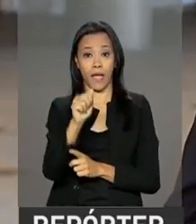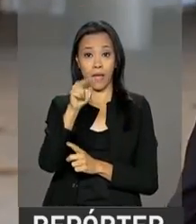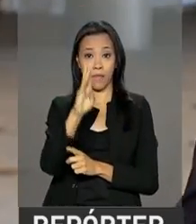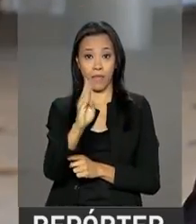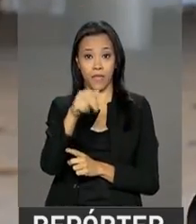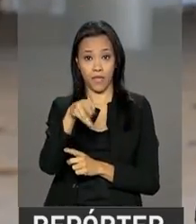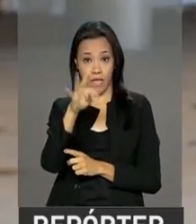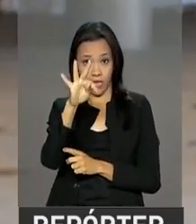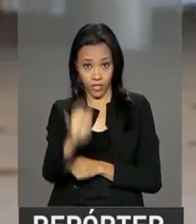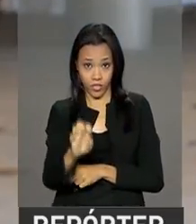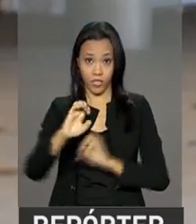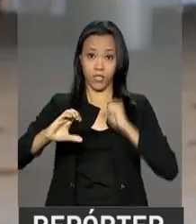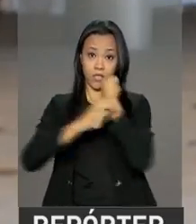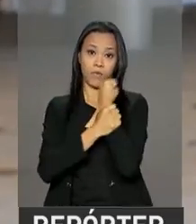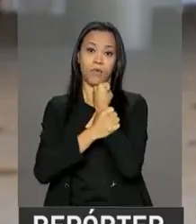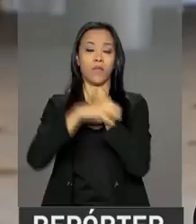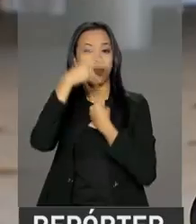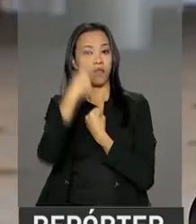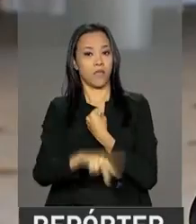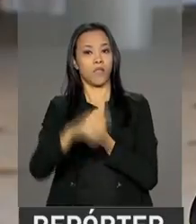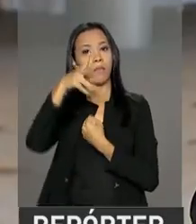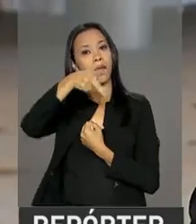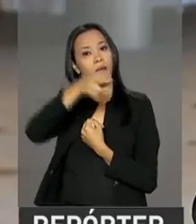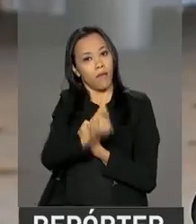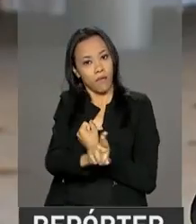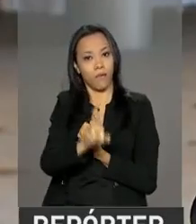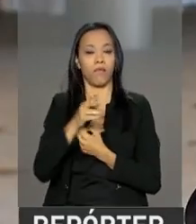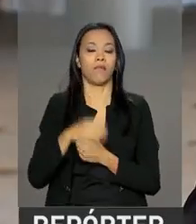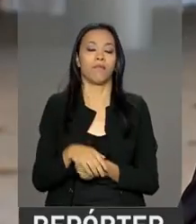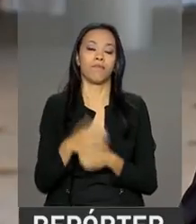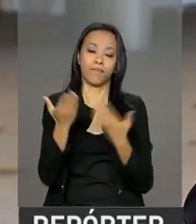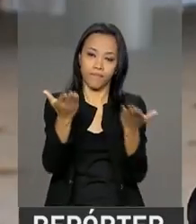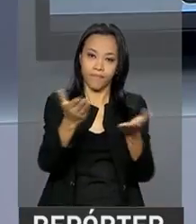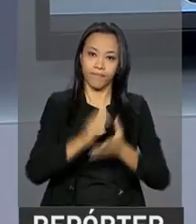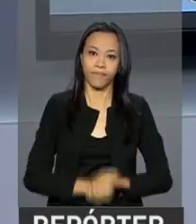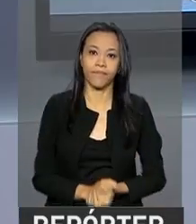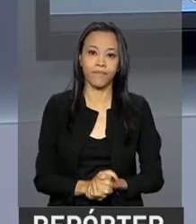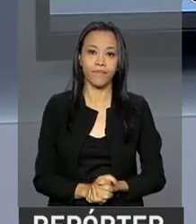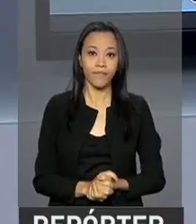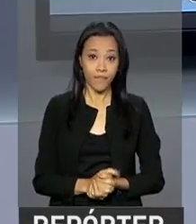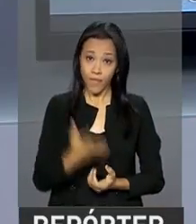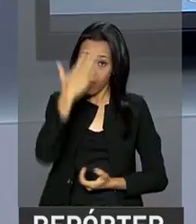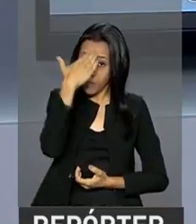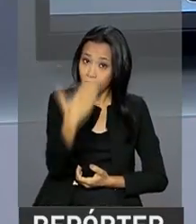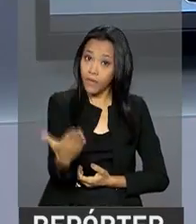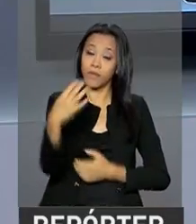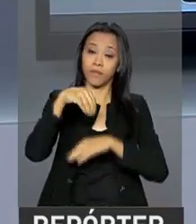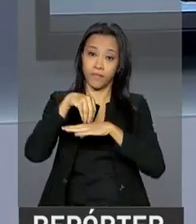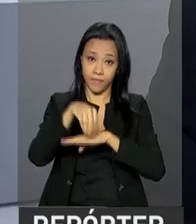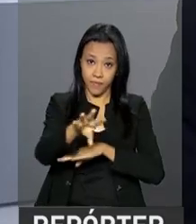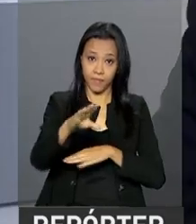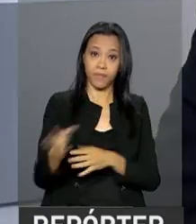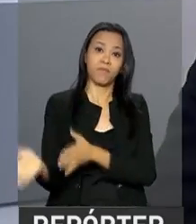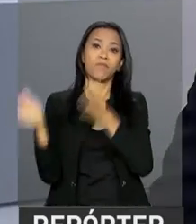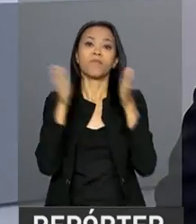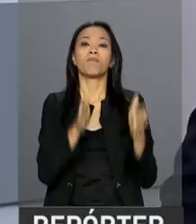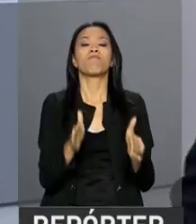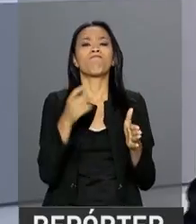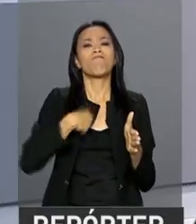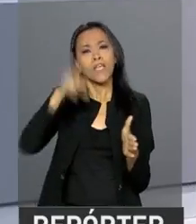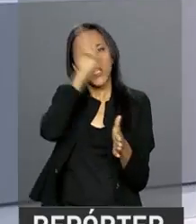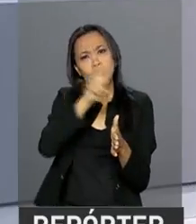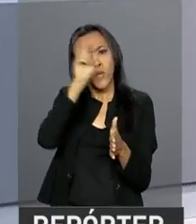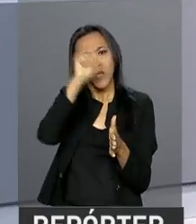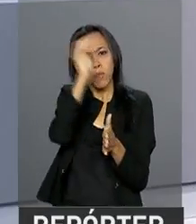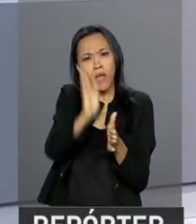presidência da república isso já que no Palácio do Planalto Jaime com você obrigado João pelas informações a história do